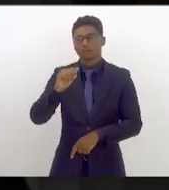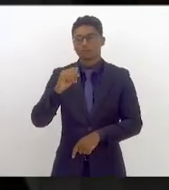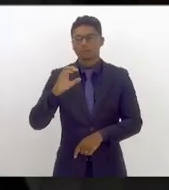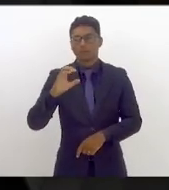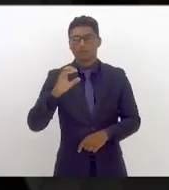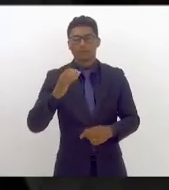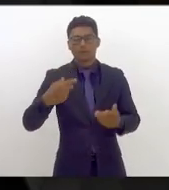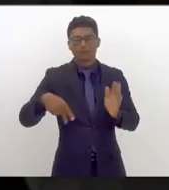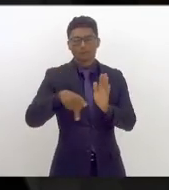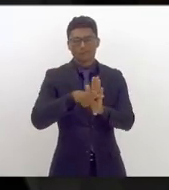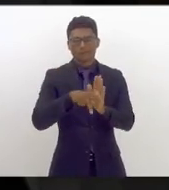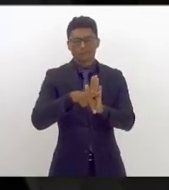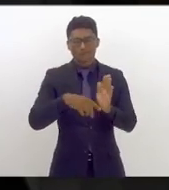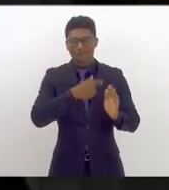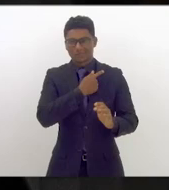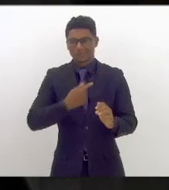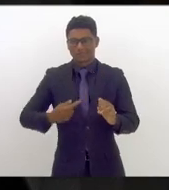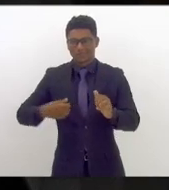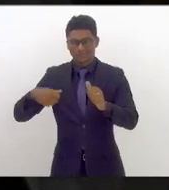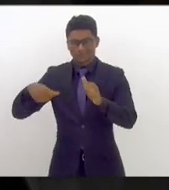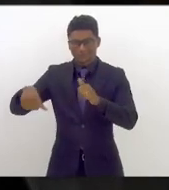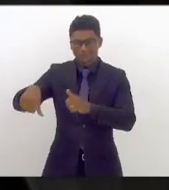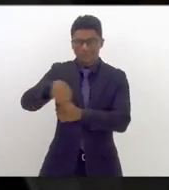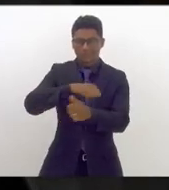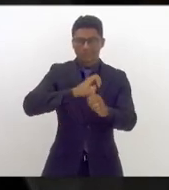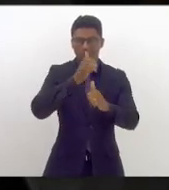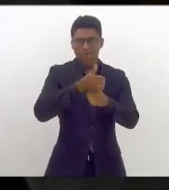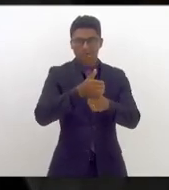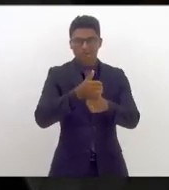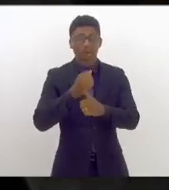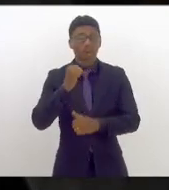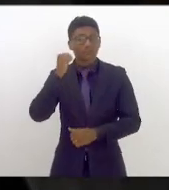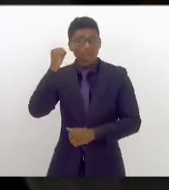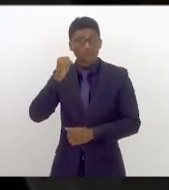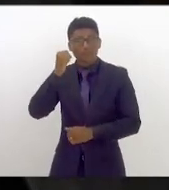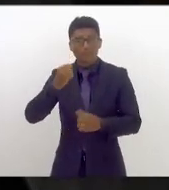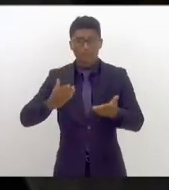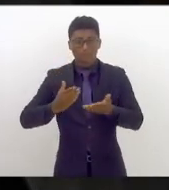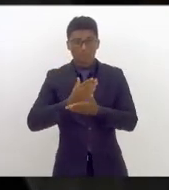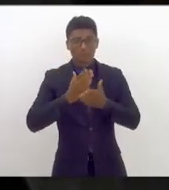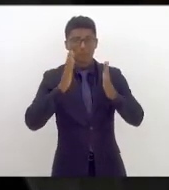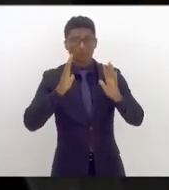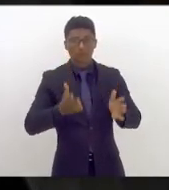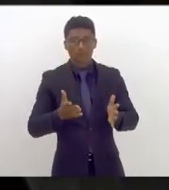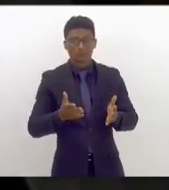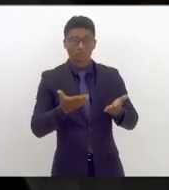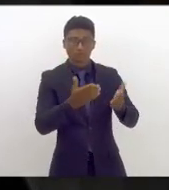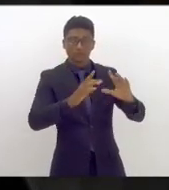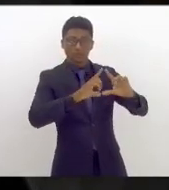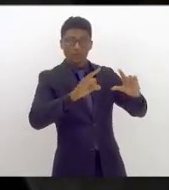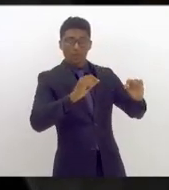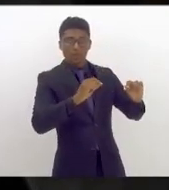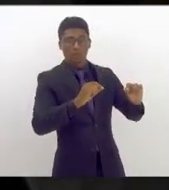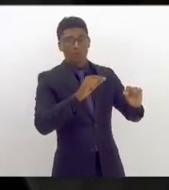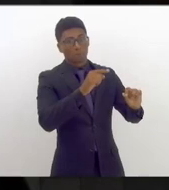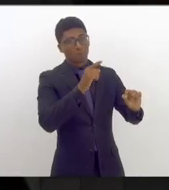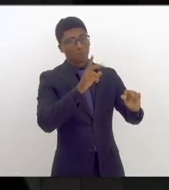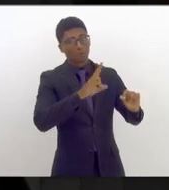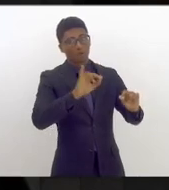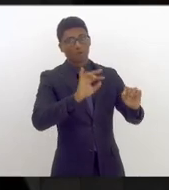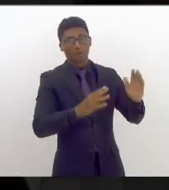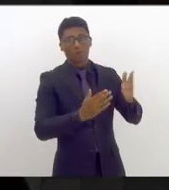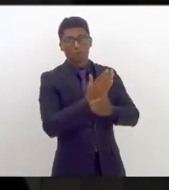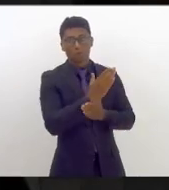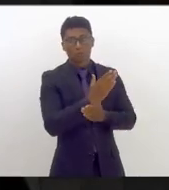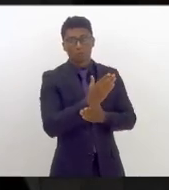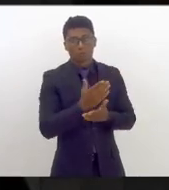já aprovou e a Câmara vai aprovar, espera-se, não é? Apesar dos, digamos assim, acordos que foram